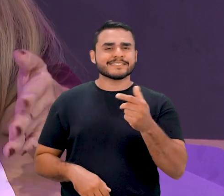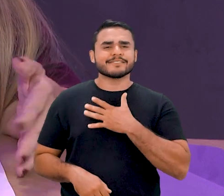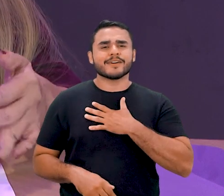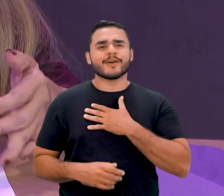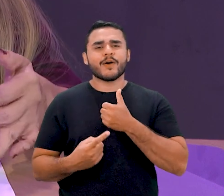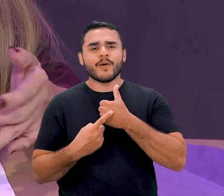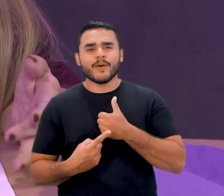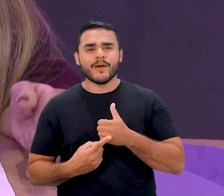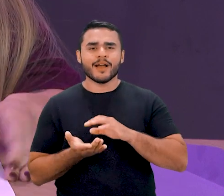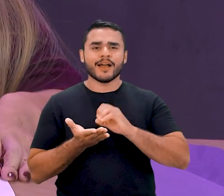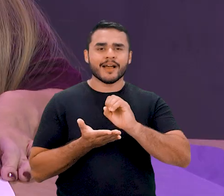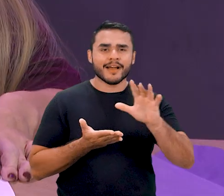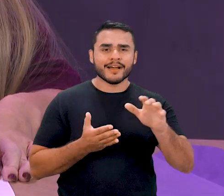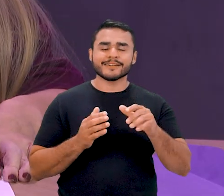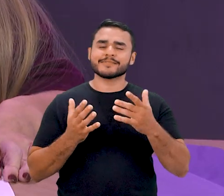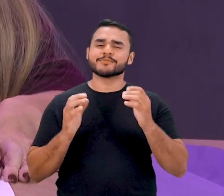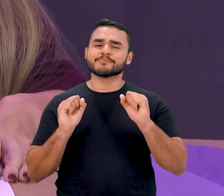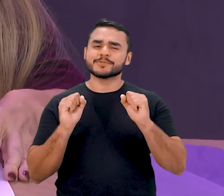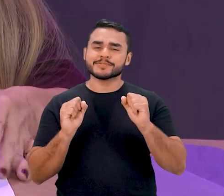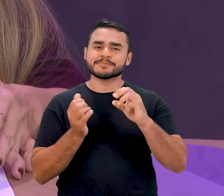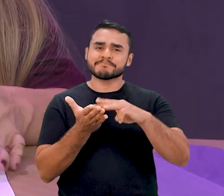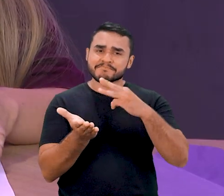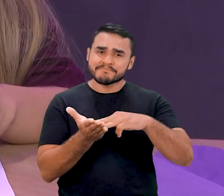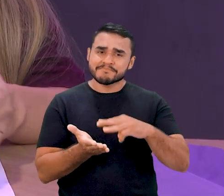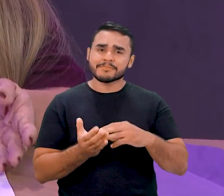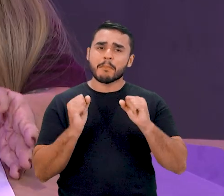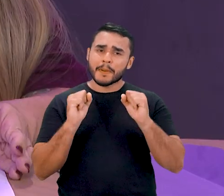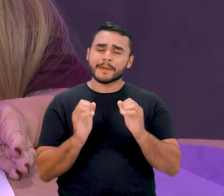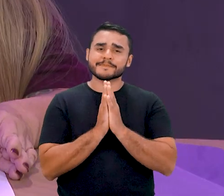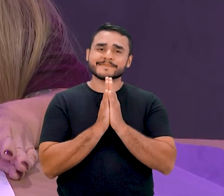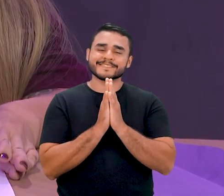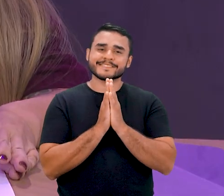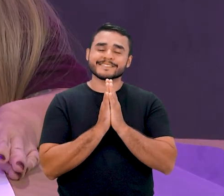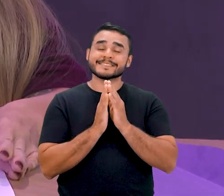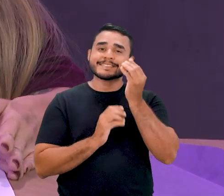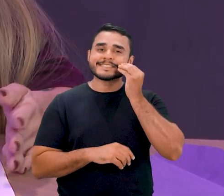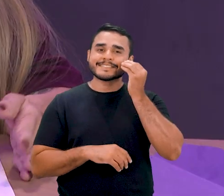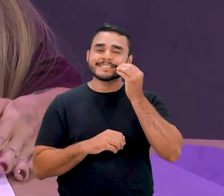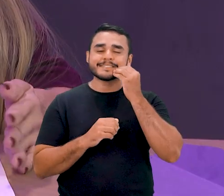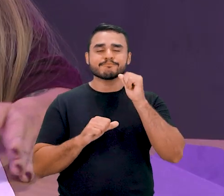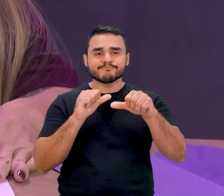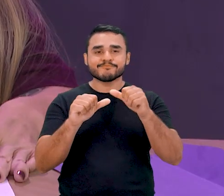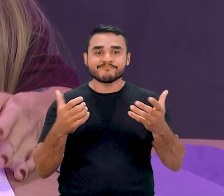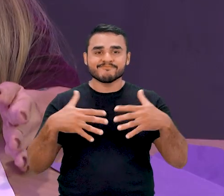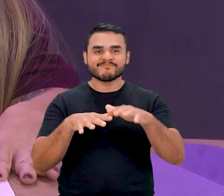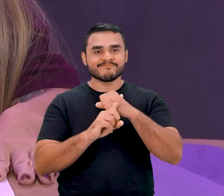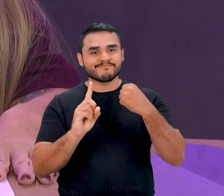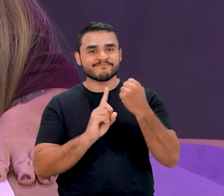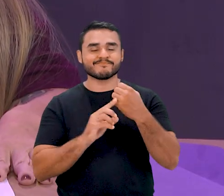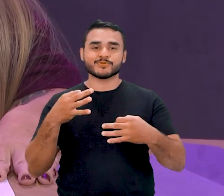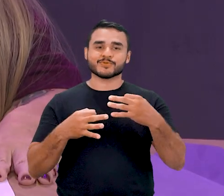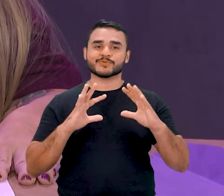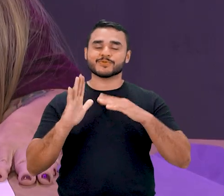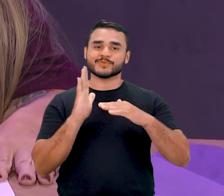compartilha, curte, comenta, manda mensagem pra gente. A gente quer cada vez mais transformar e deixar o mundo mais incluso, acessível, justo para